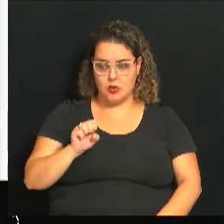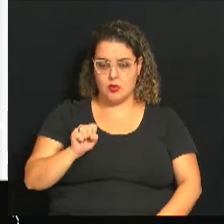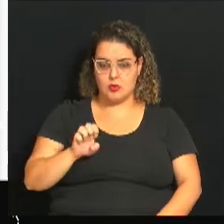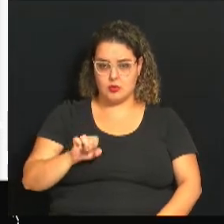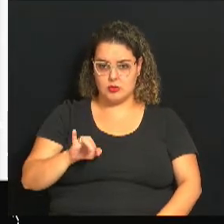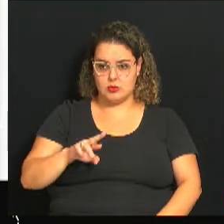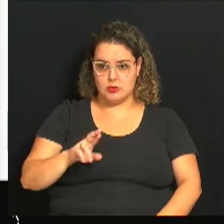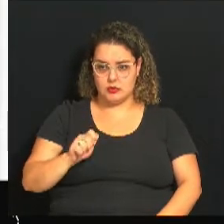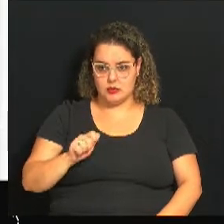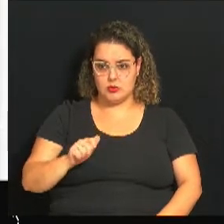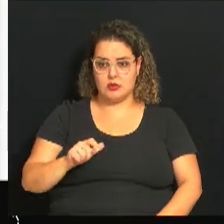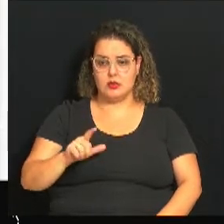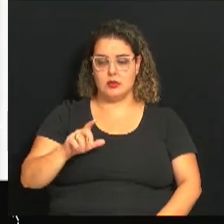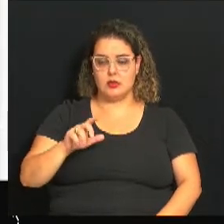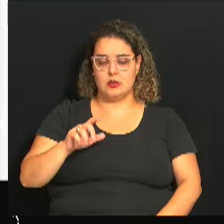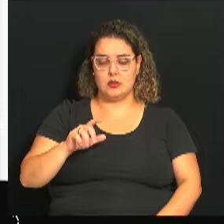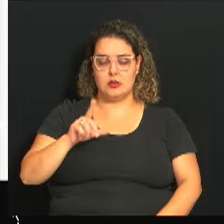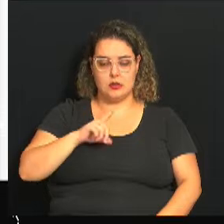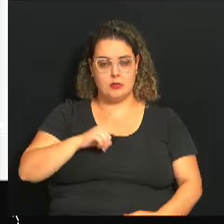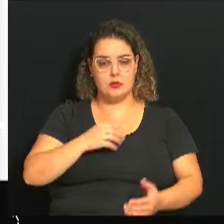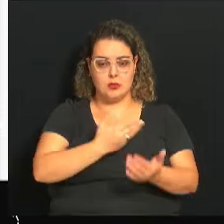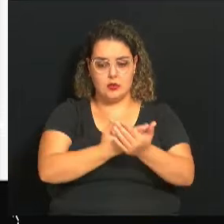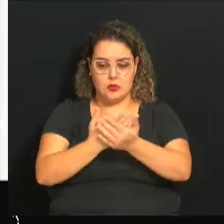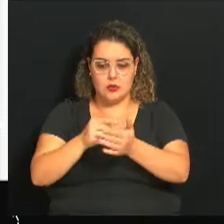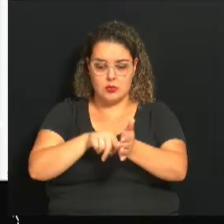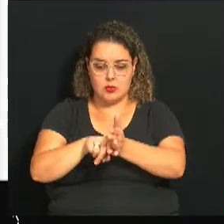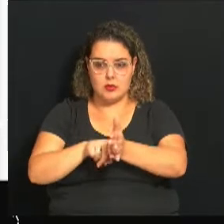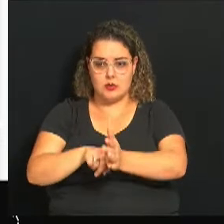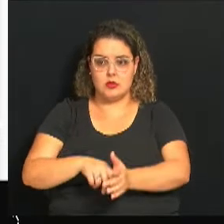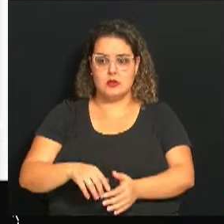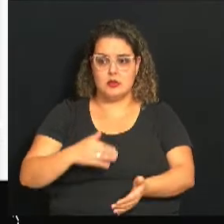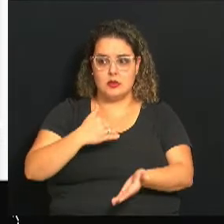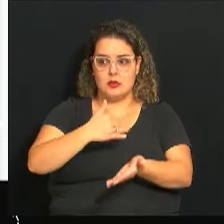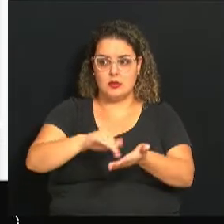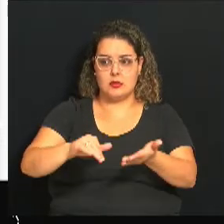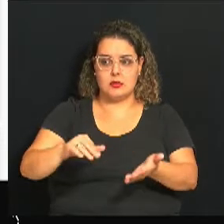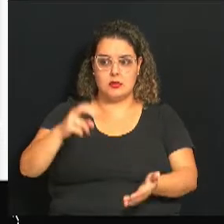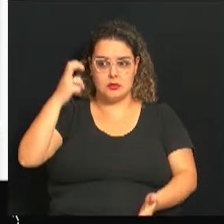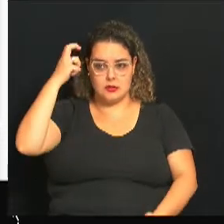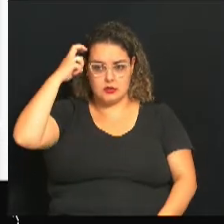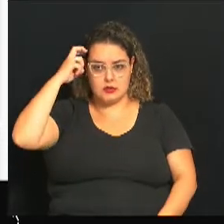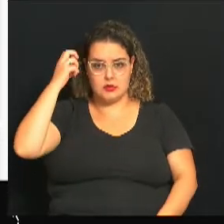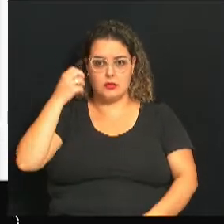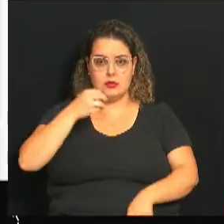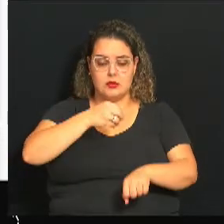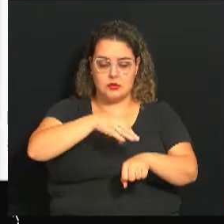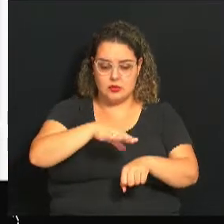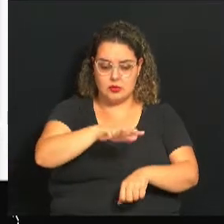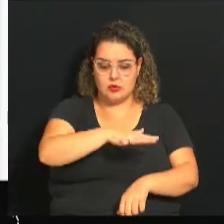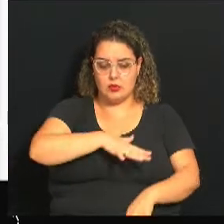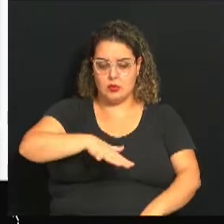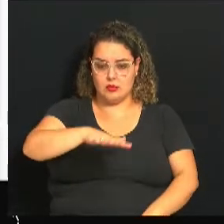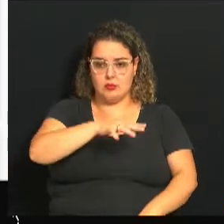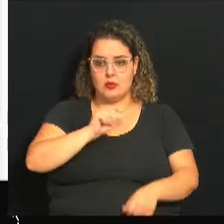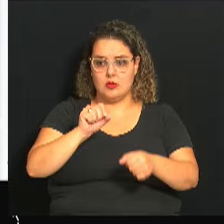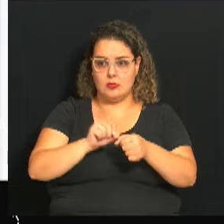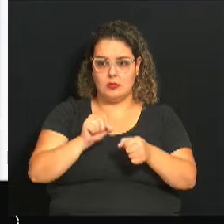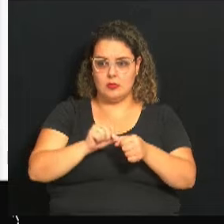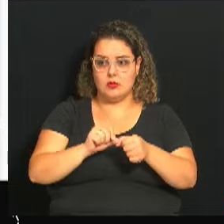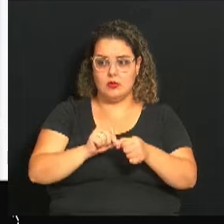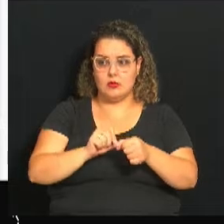um estudo e a Secretaria de Cultura indicou aquele patrimônio cultural, né, para fazer